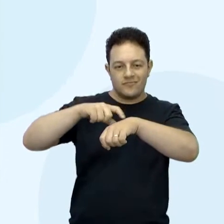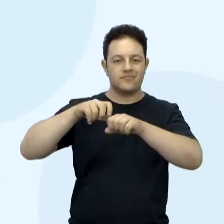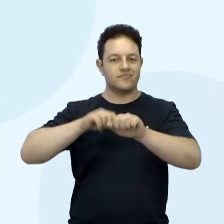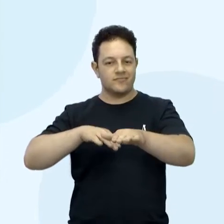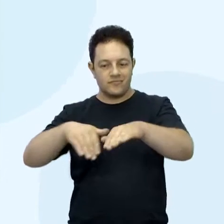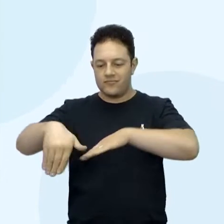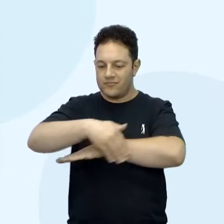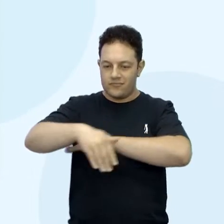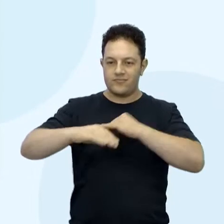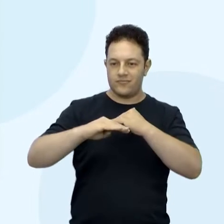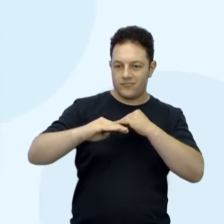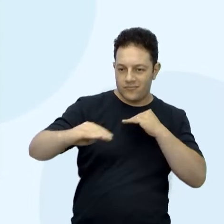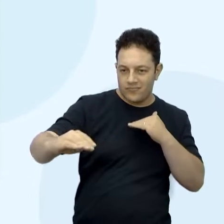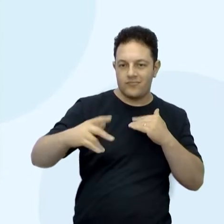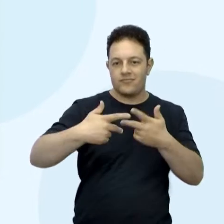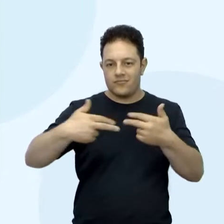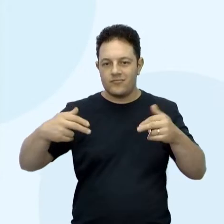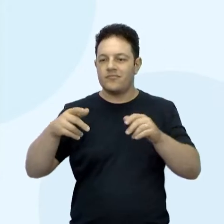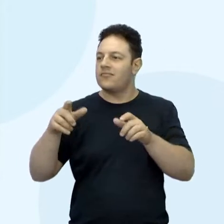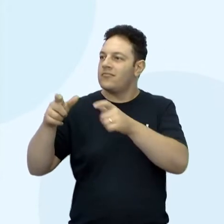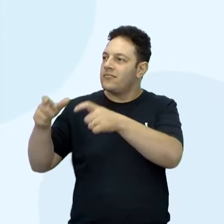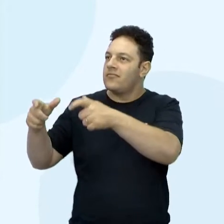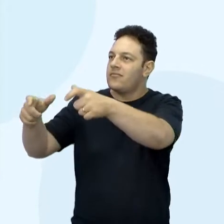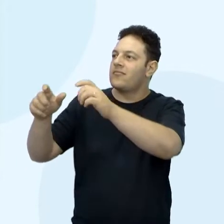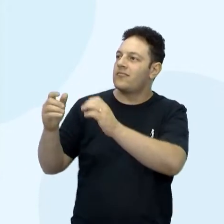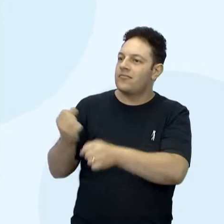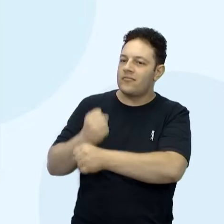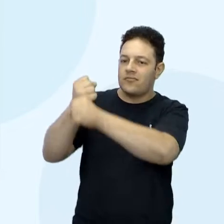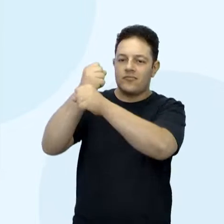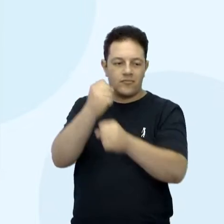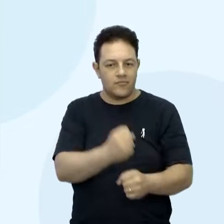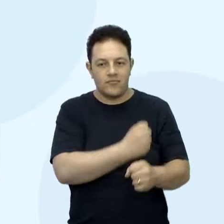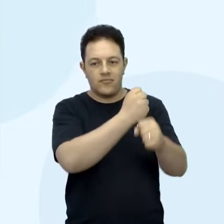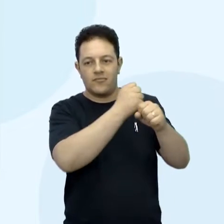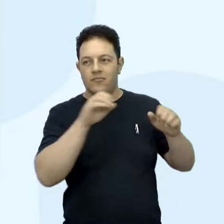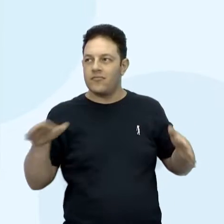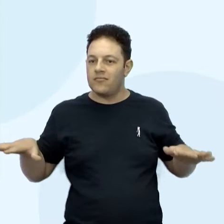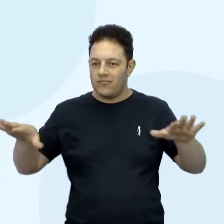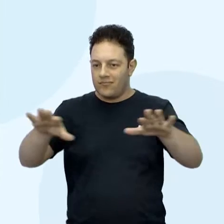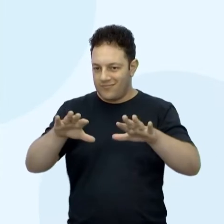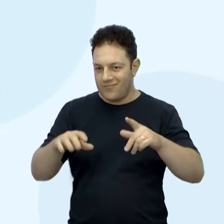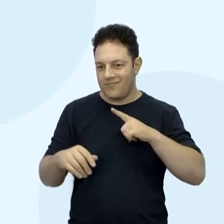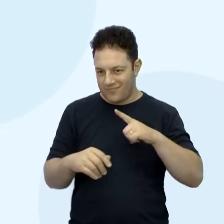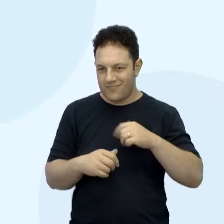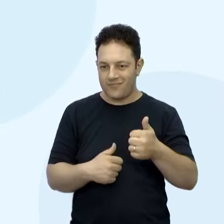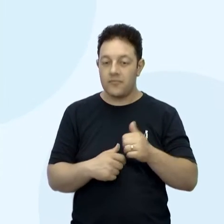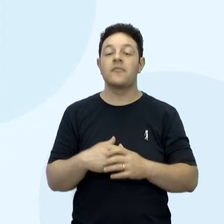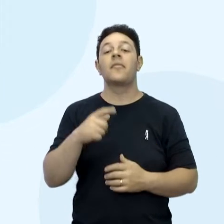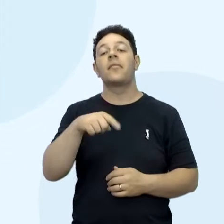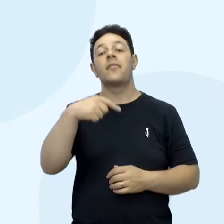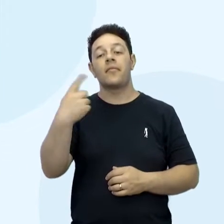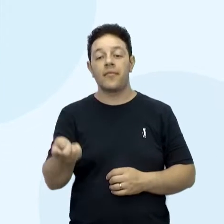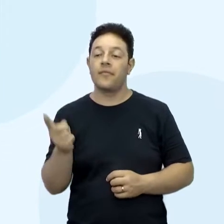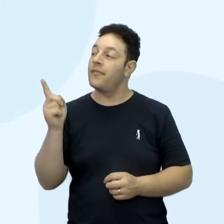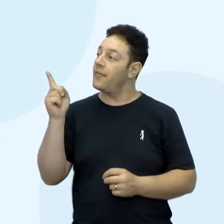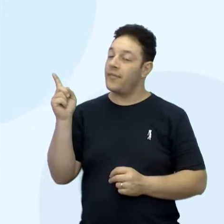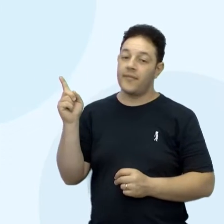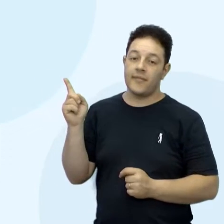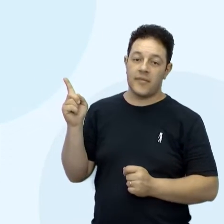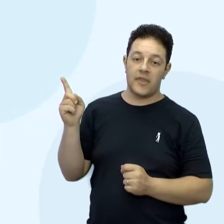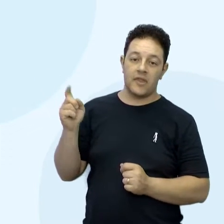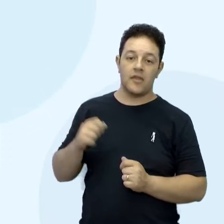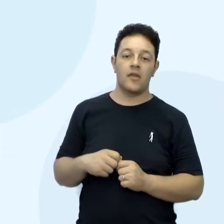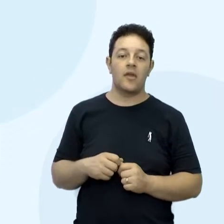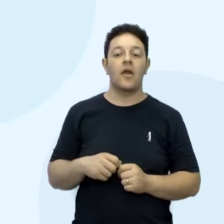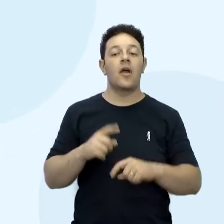Essas mudanças tanto no entorno da igreja quanto nela mesma, né? Bem, e aqui